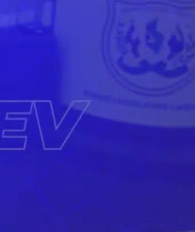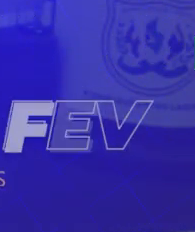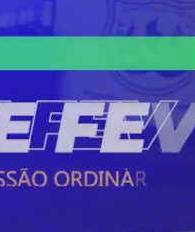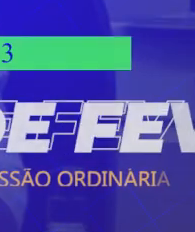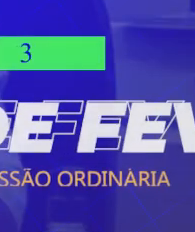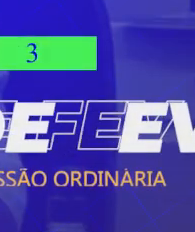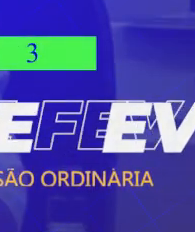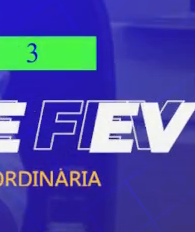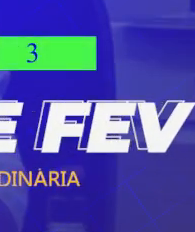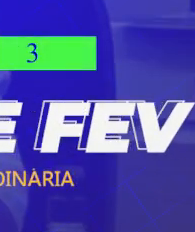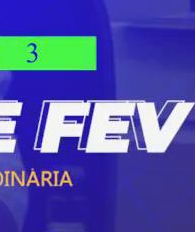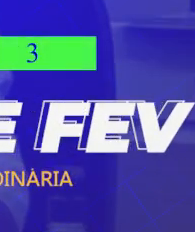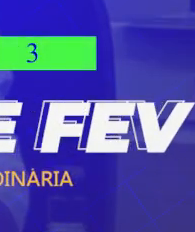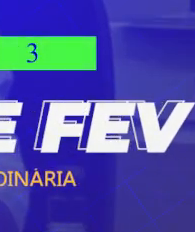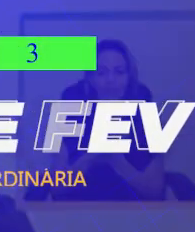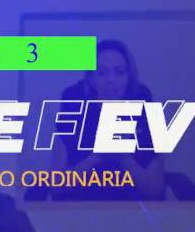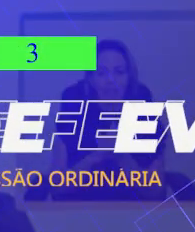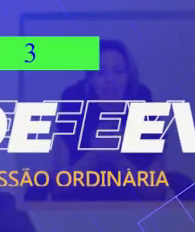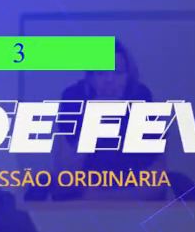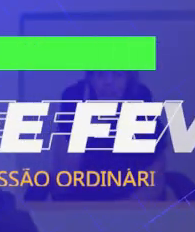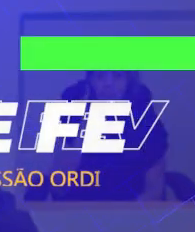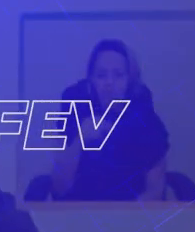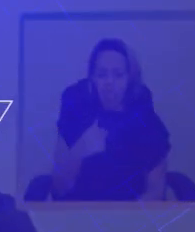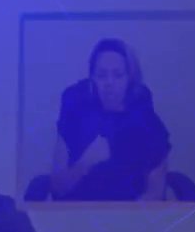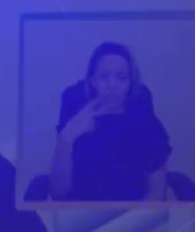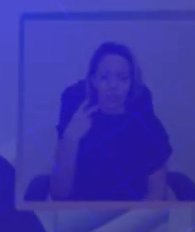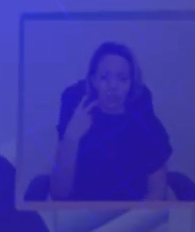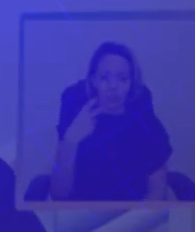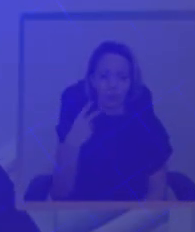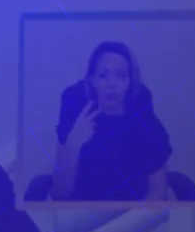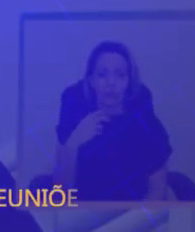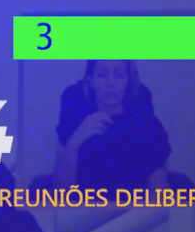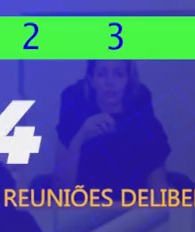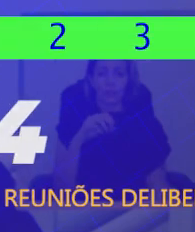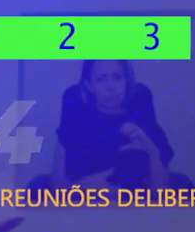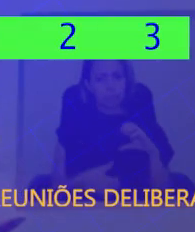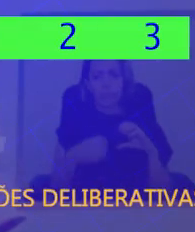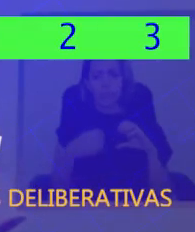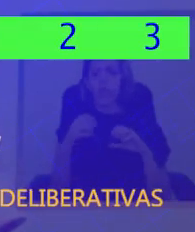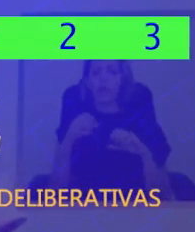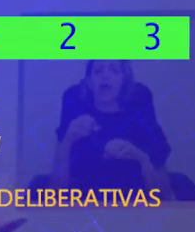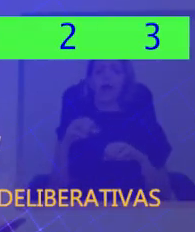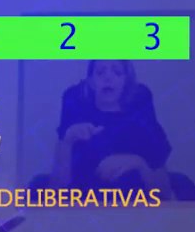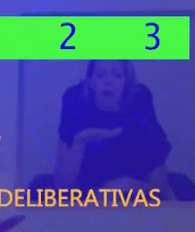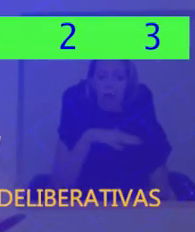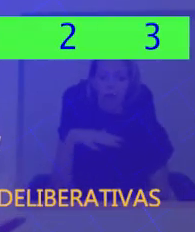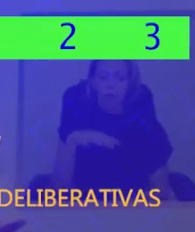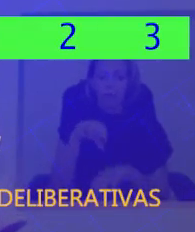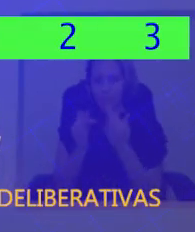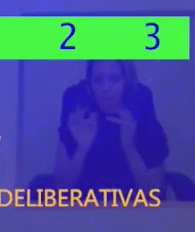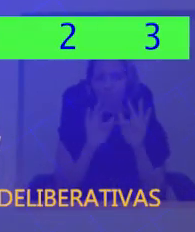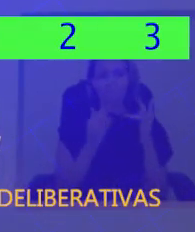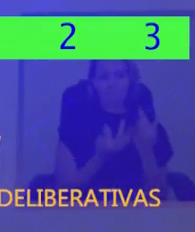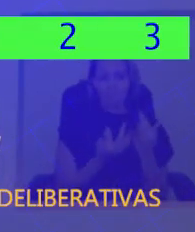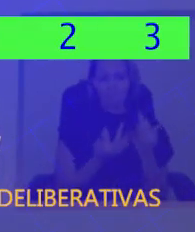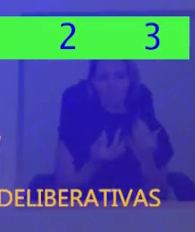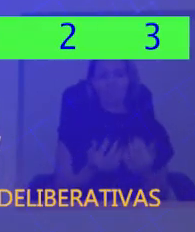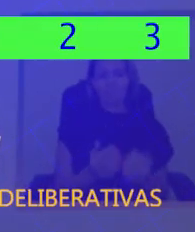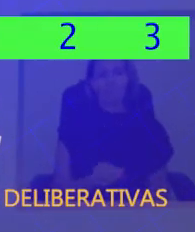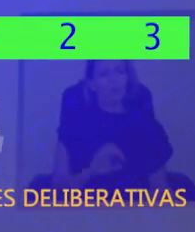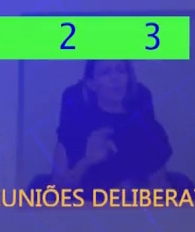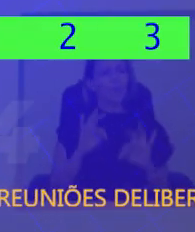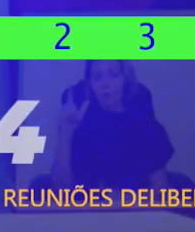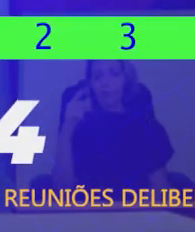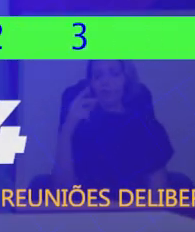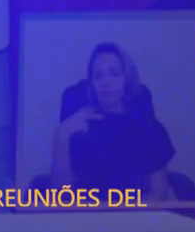primeira sessão ordinária foi realizada em 6 de fevereiro. E depois disso, outras 44 reuniões deliberativas aconteceram no plenário